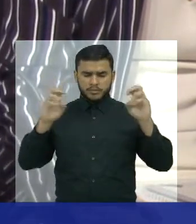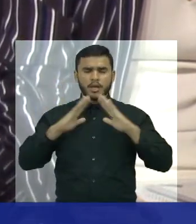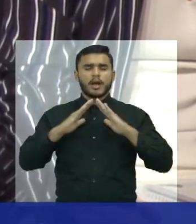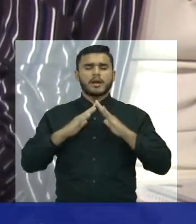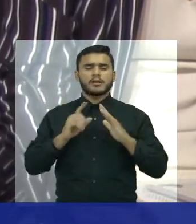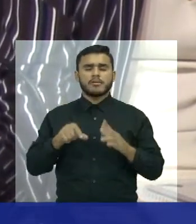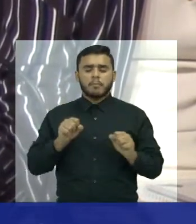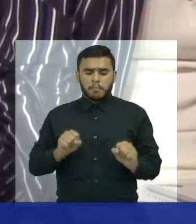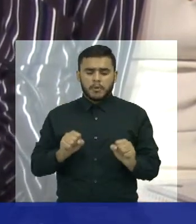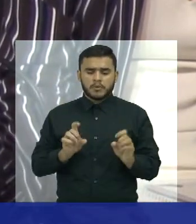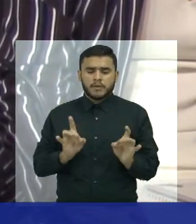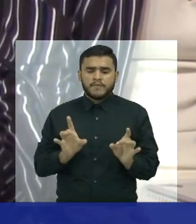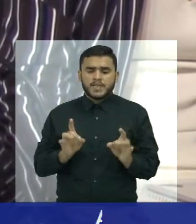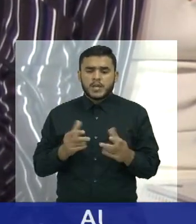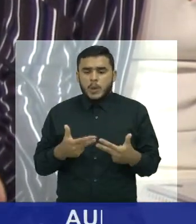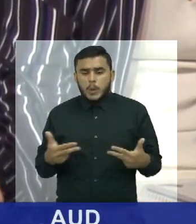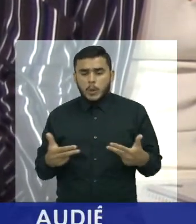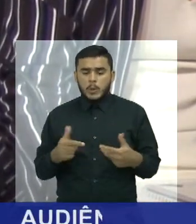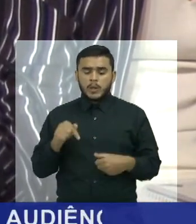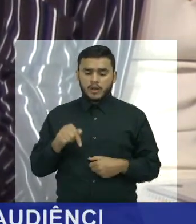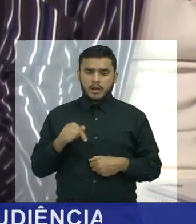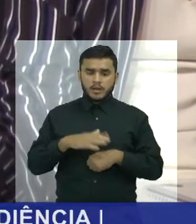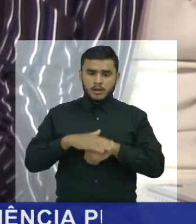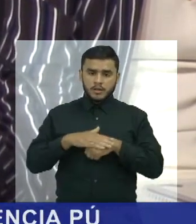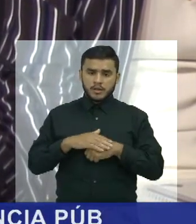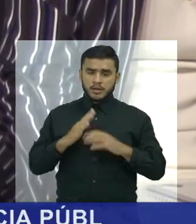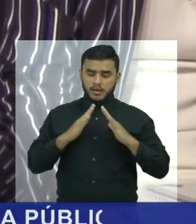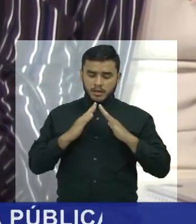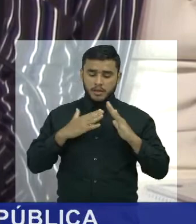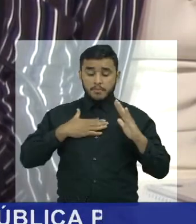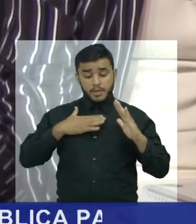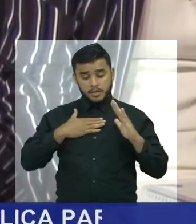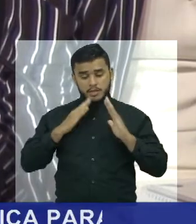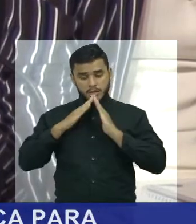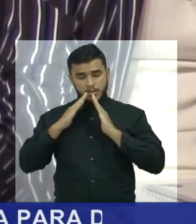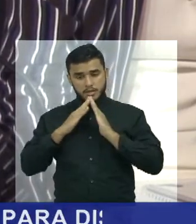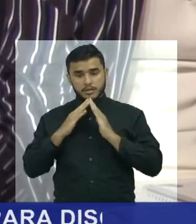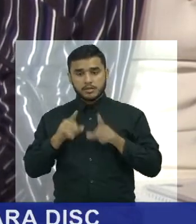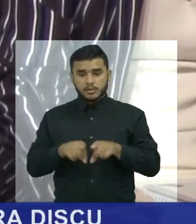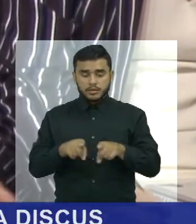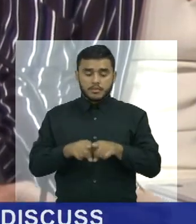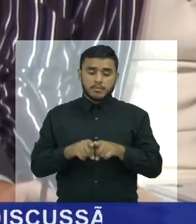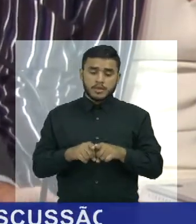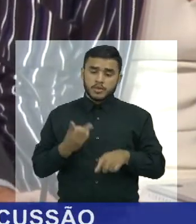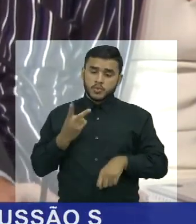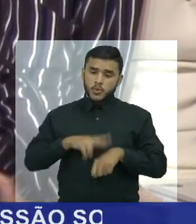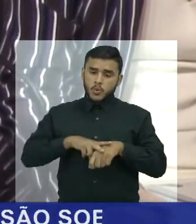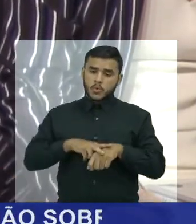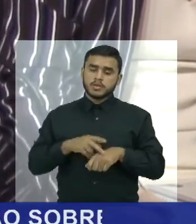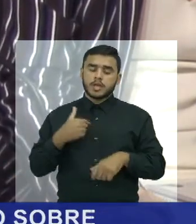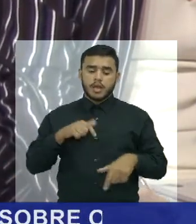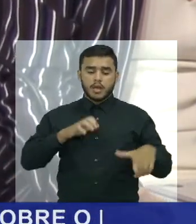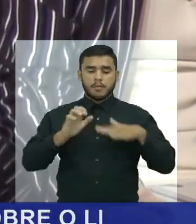negócio, significa que ela vai ter um local de habitação, ao mesmo tempo um local onde ela vai estabelecer